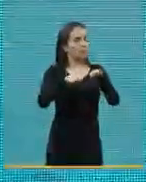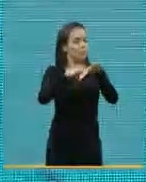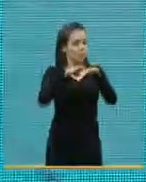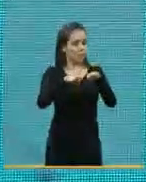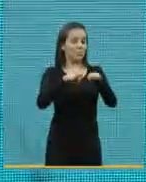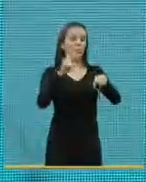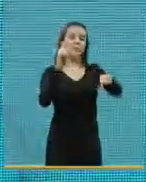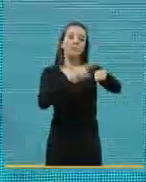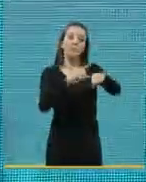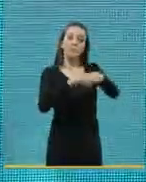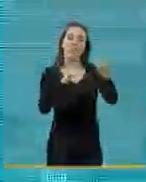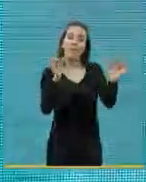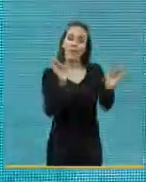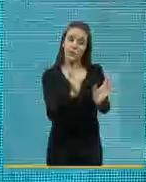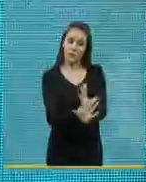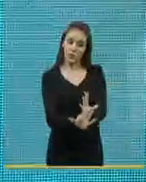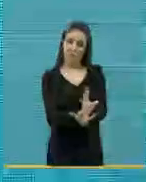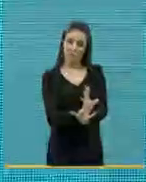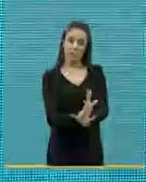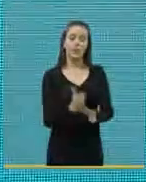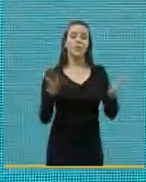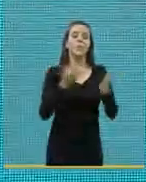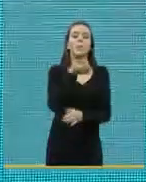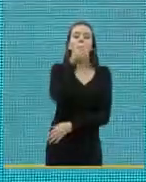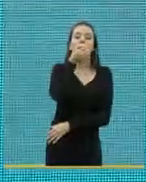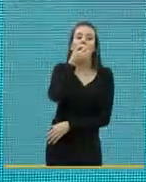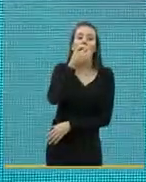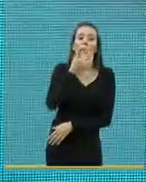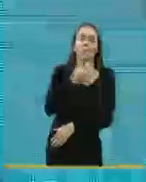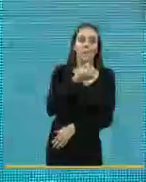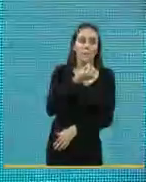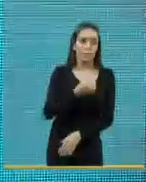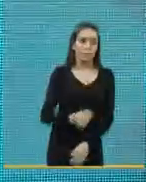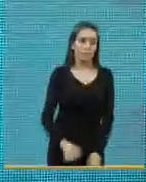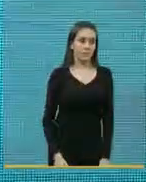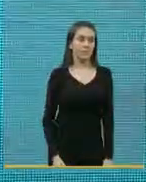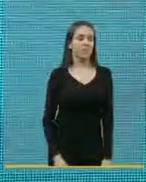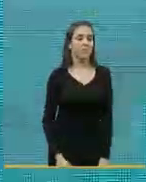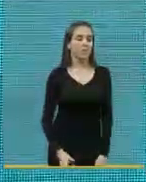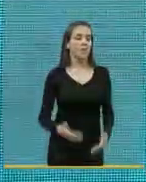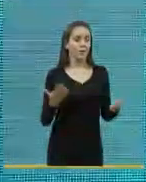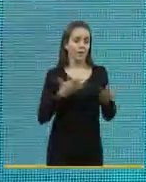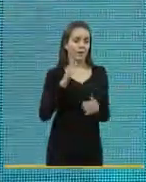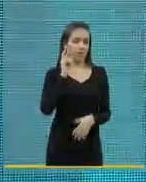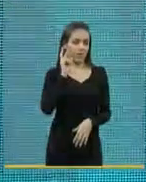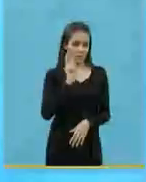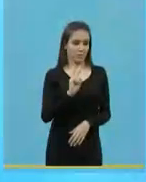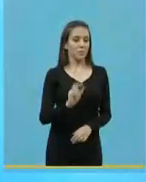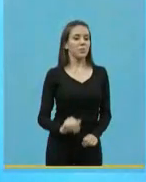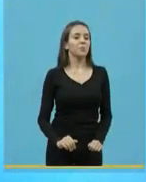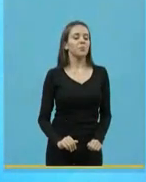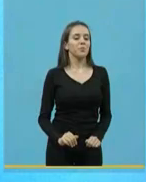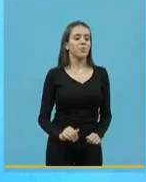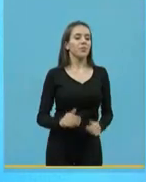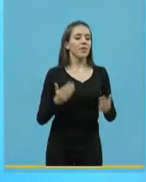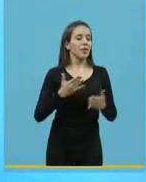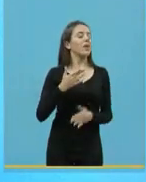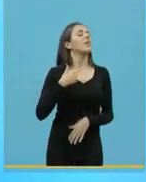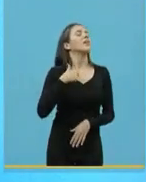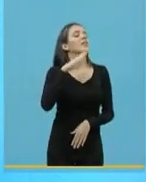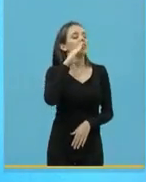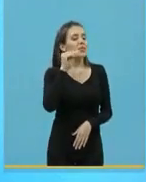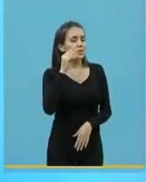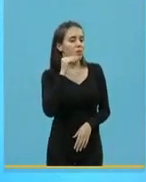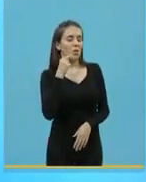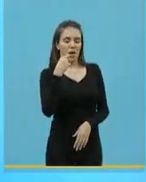dívida em pesos lotado candidato guilherme bulls mas um minuto e meio de réplica olha ciro seja